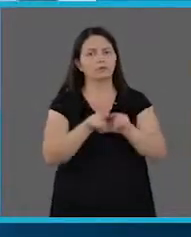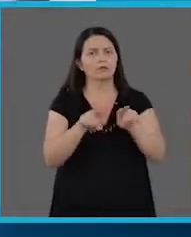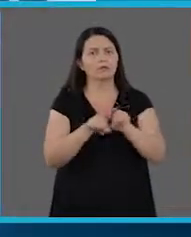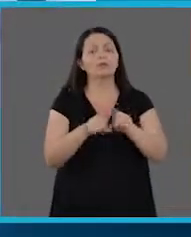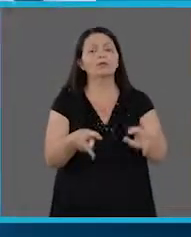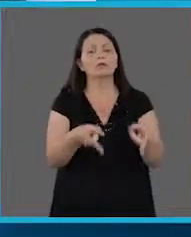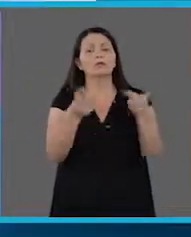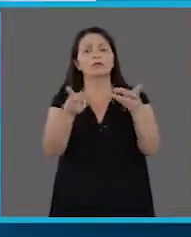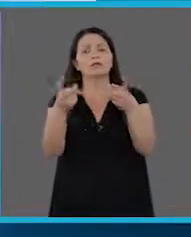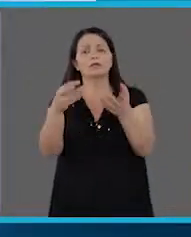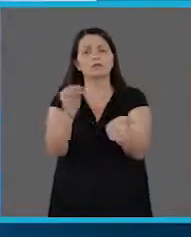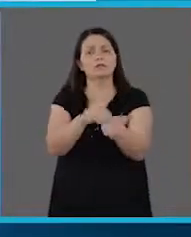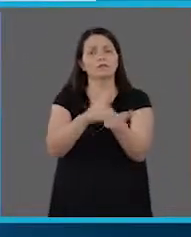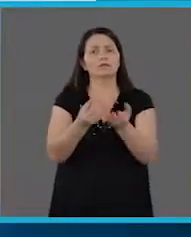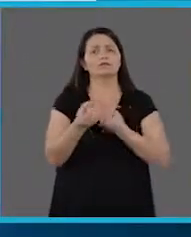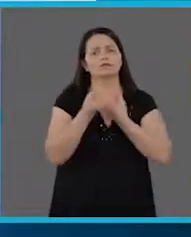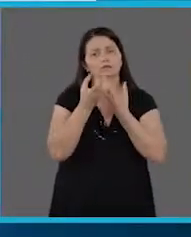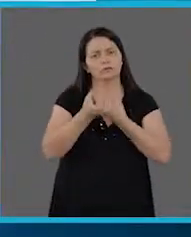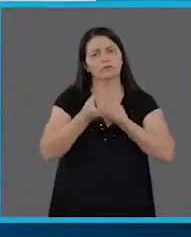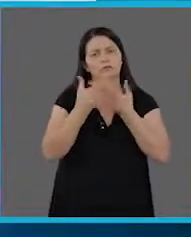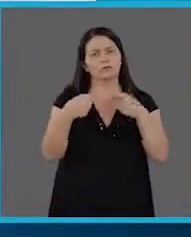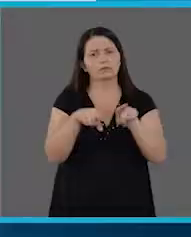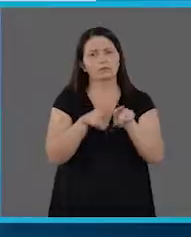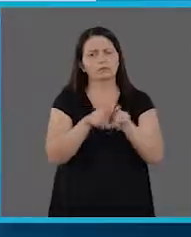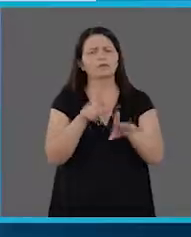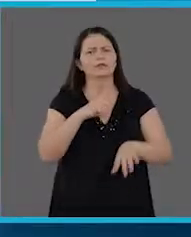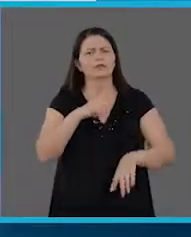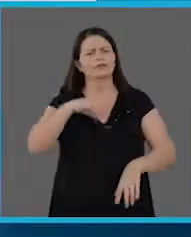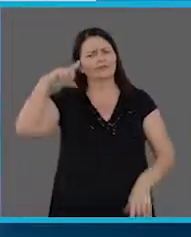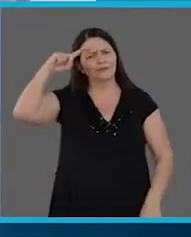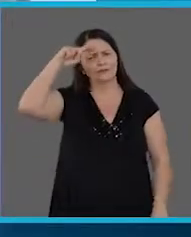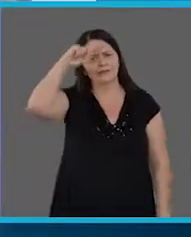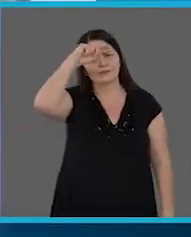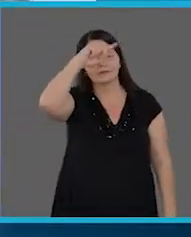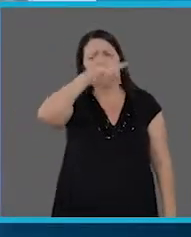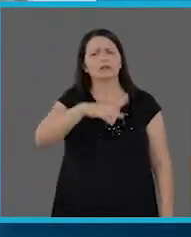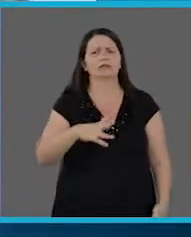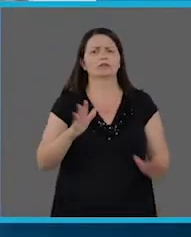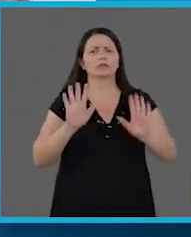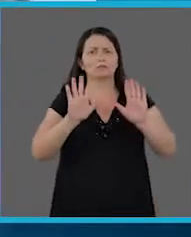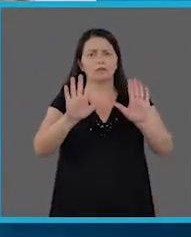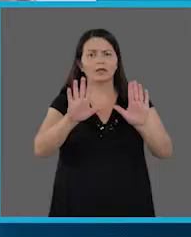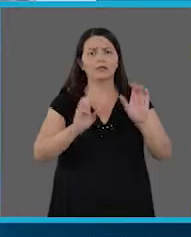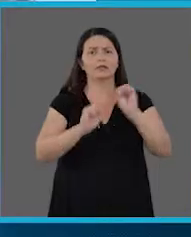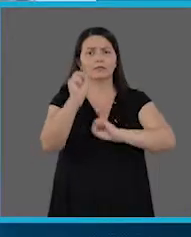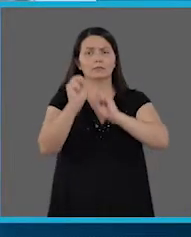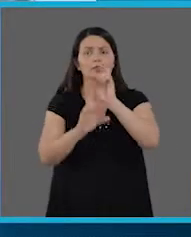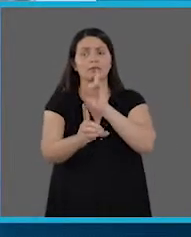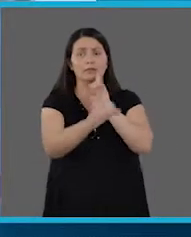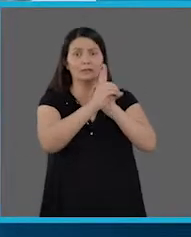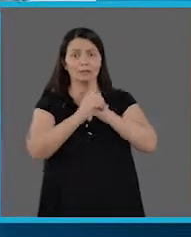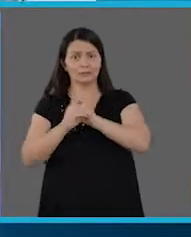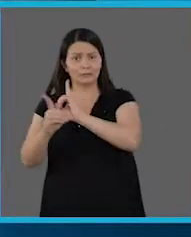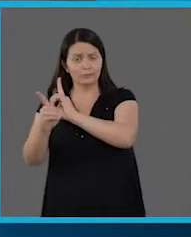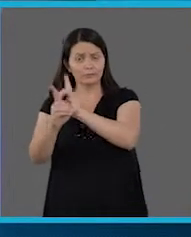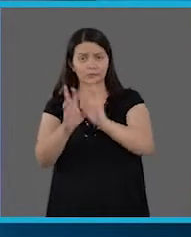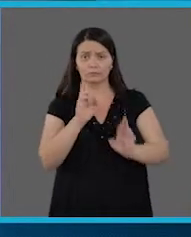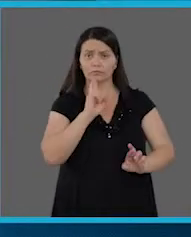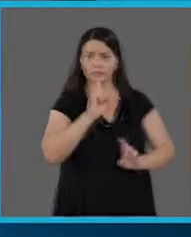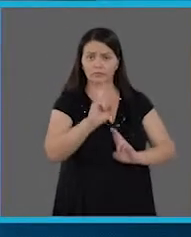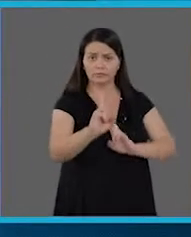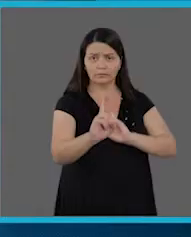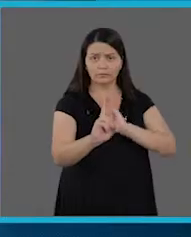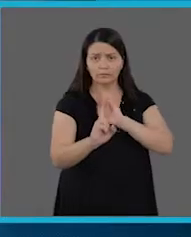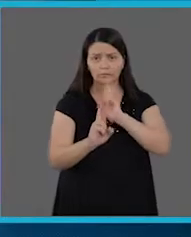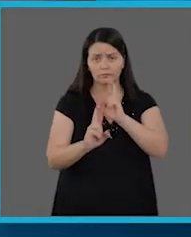isso. O que eu percebo hoje é que falta informação. Eu tive muita dificuldade. Mas a empresa encontrou boas soluções.